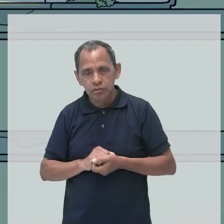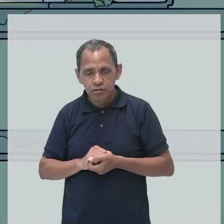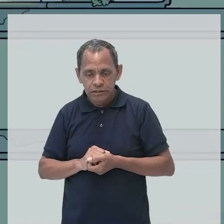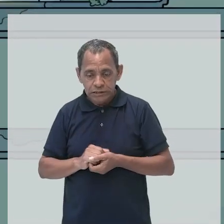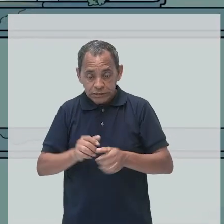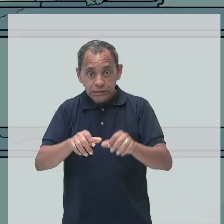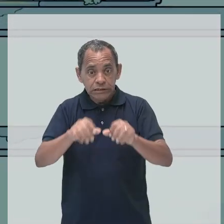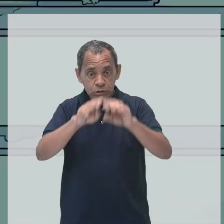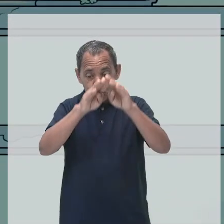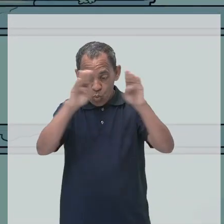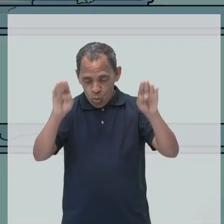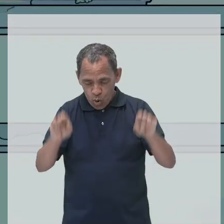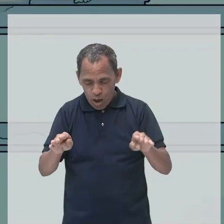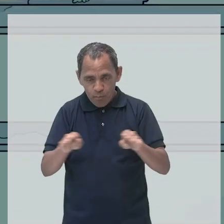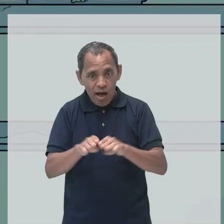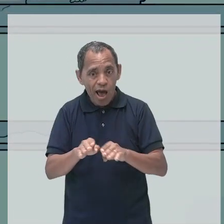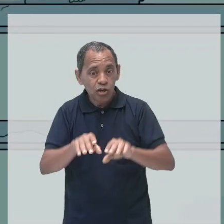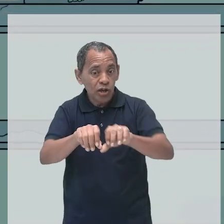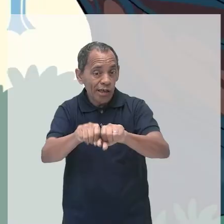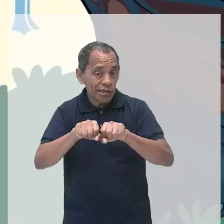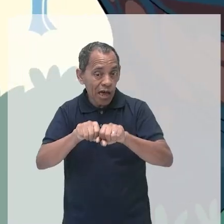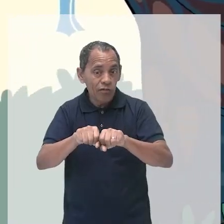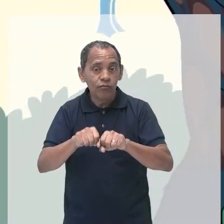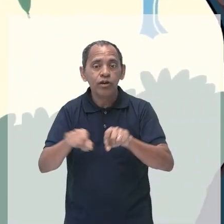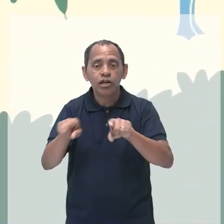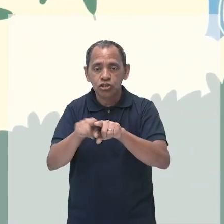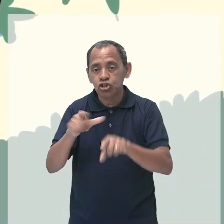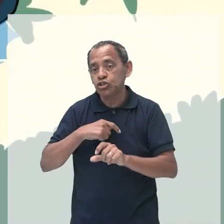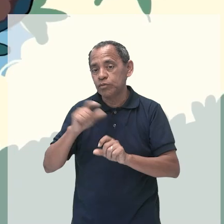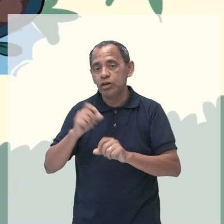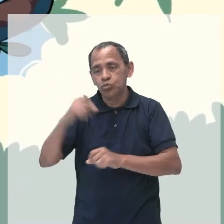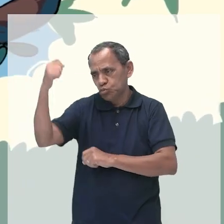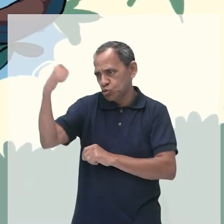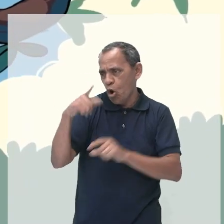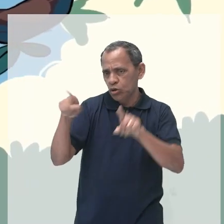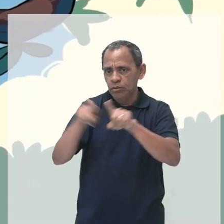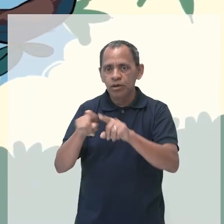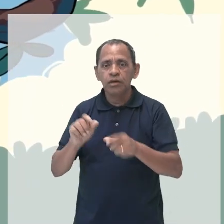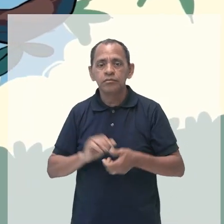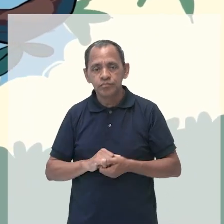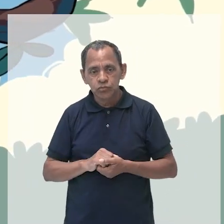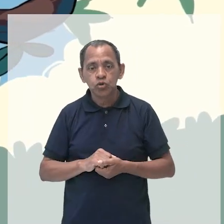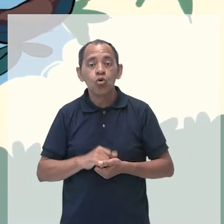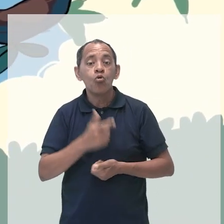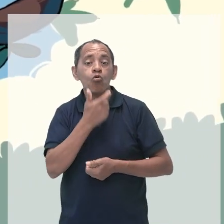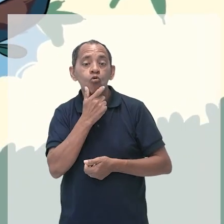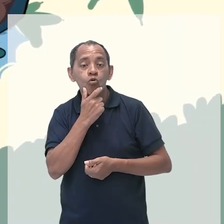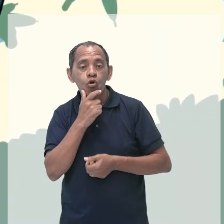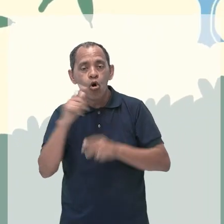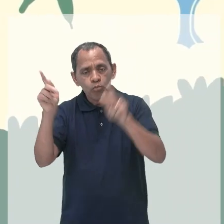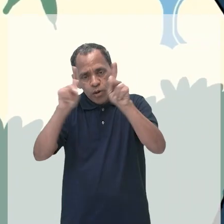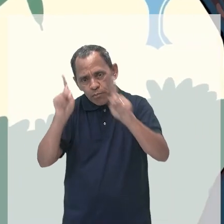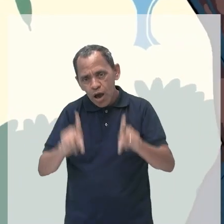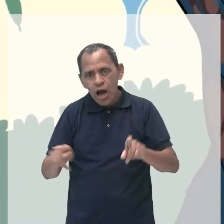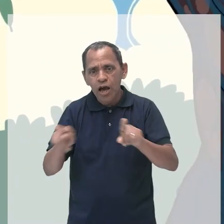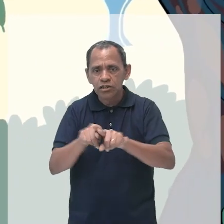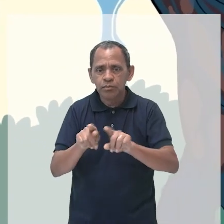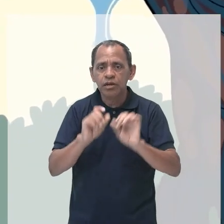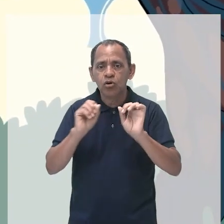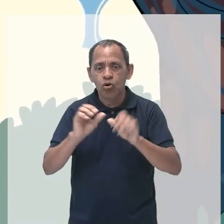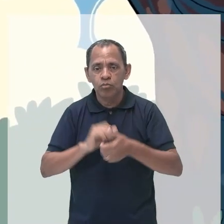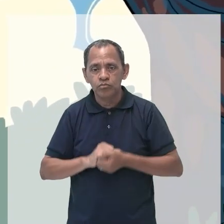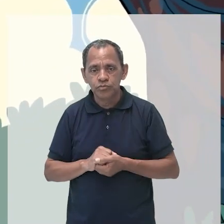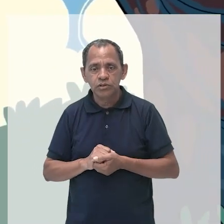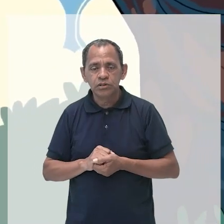gavetas. Sol! Pediam todos. Seu sátiro era homem pacífico com fama de bom. Em tais